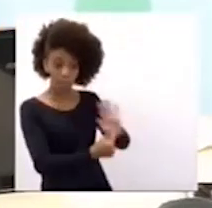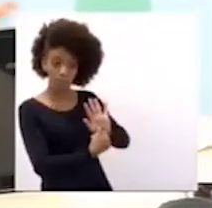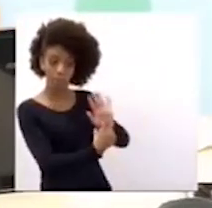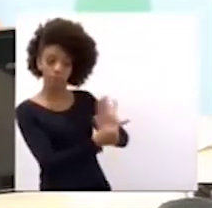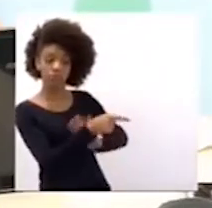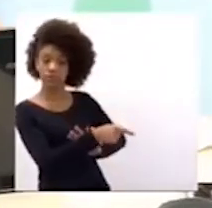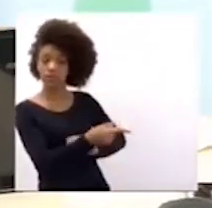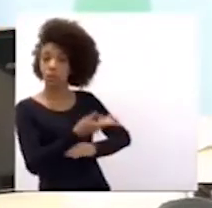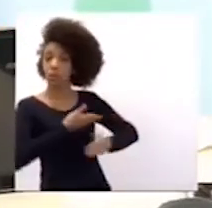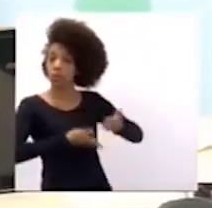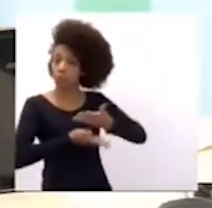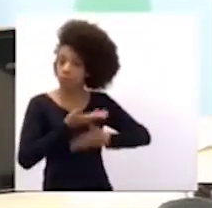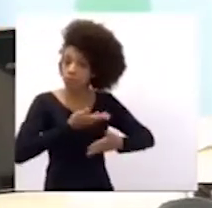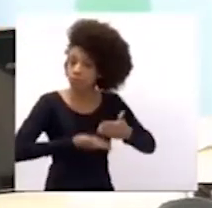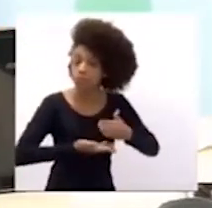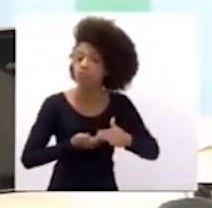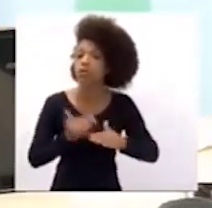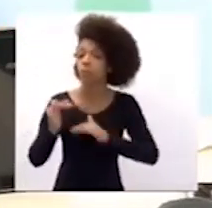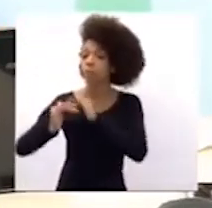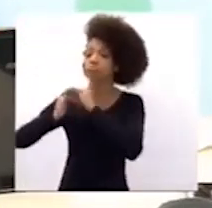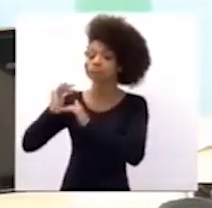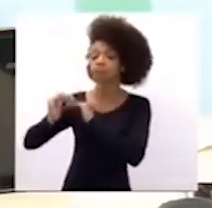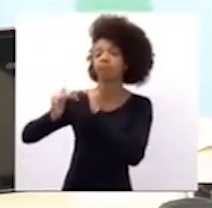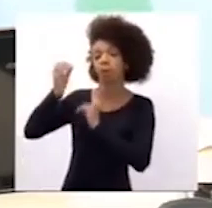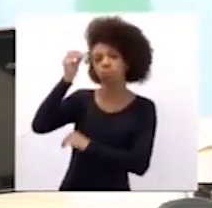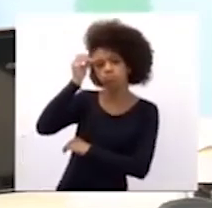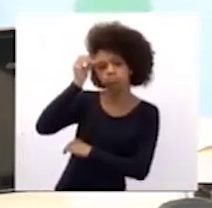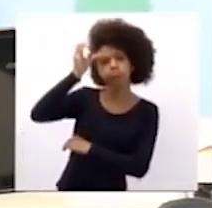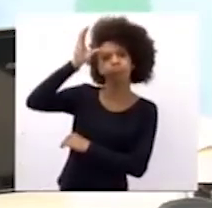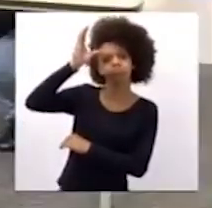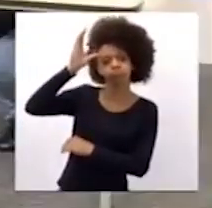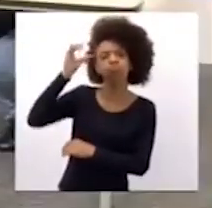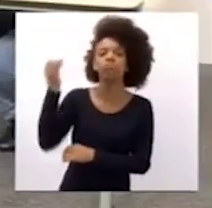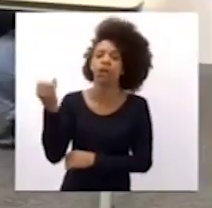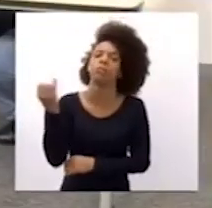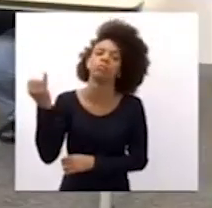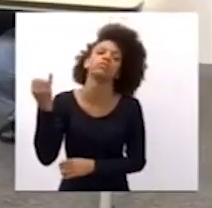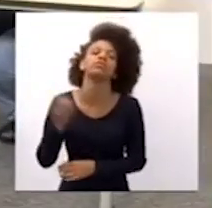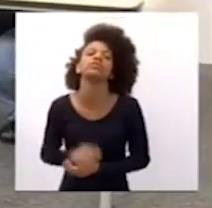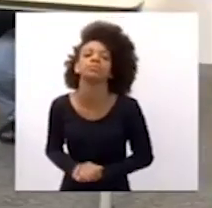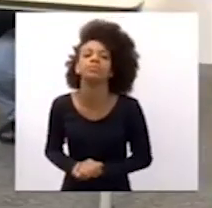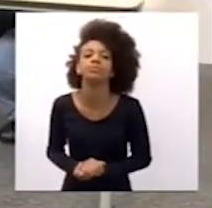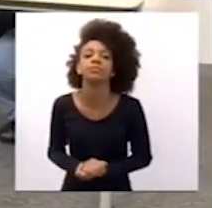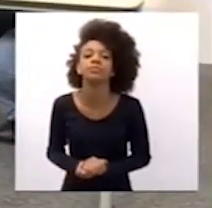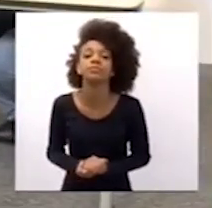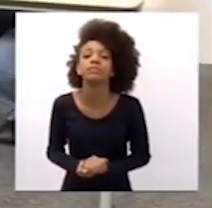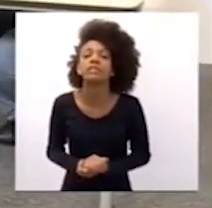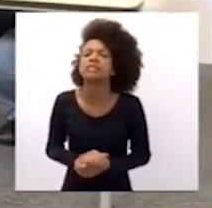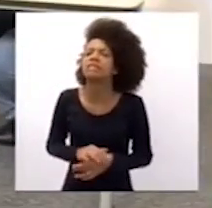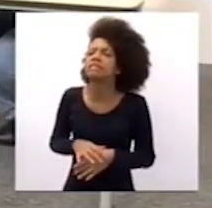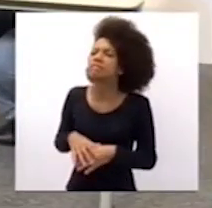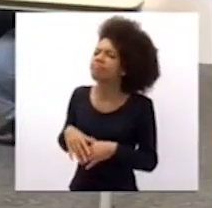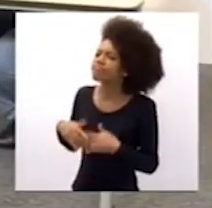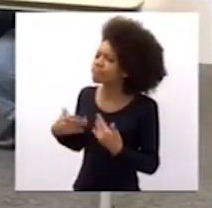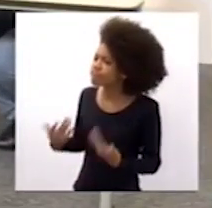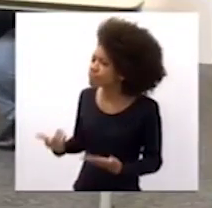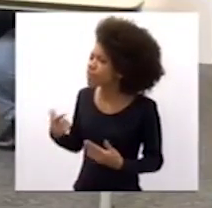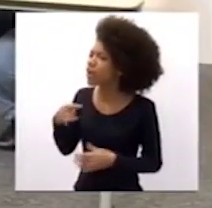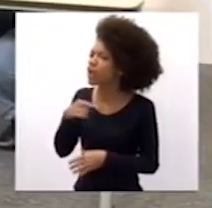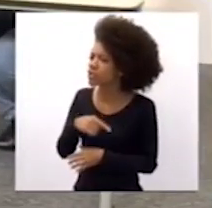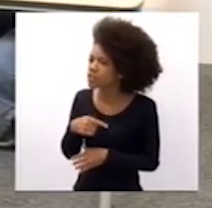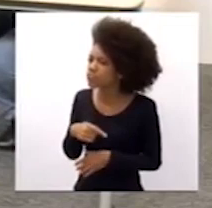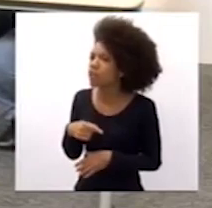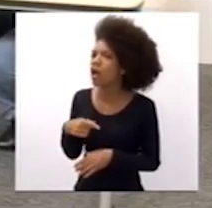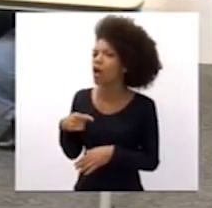ele compartilha do processo de aprendizagem é fundamental. Isso que a professora Juliette colocou para nós é